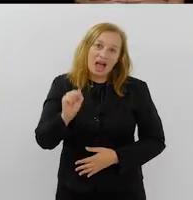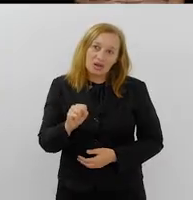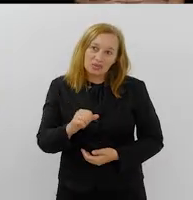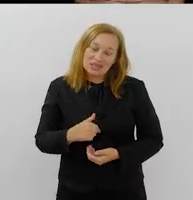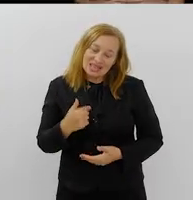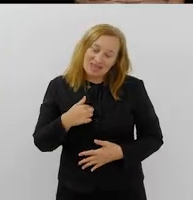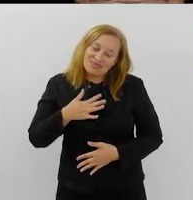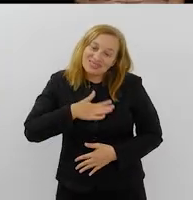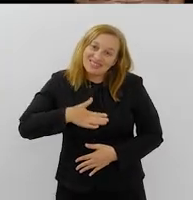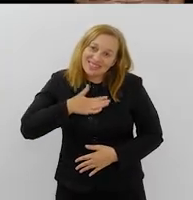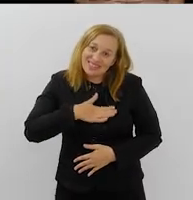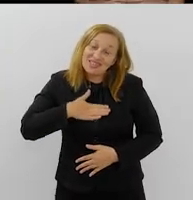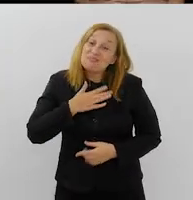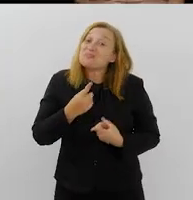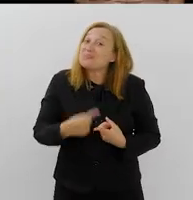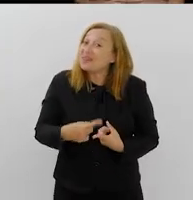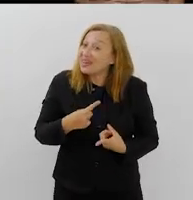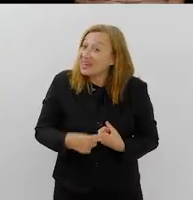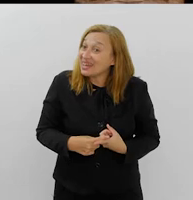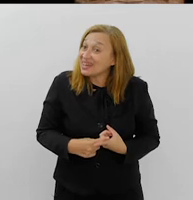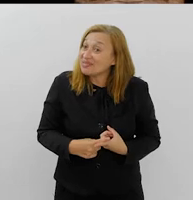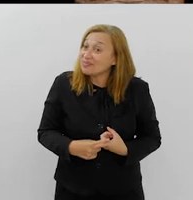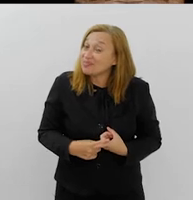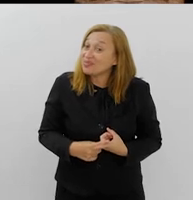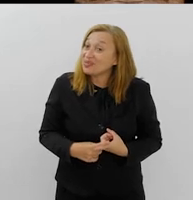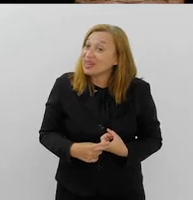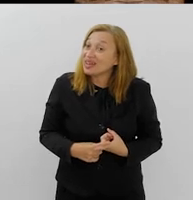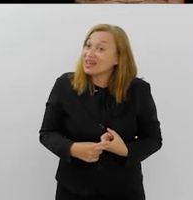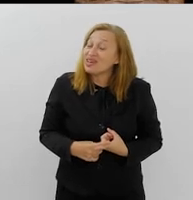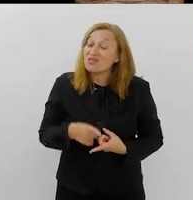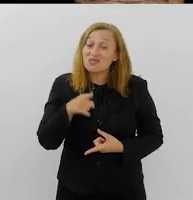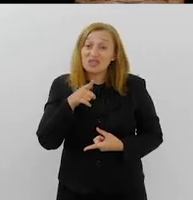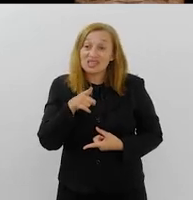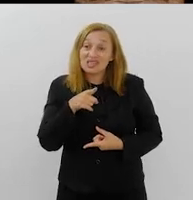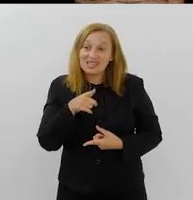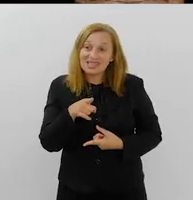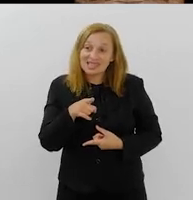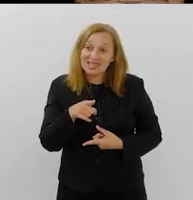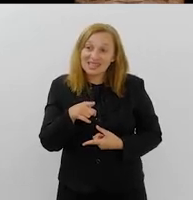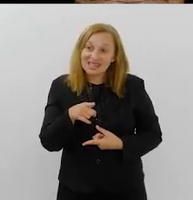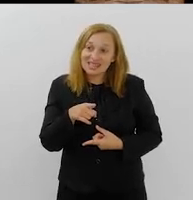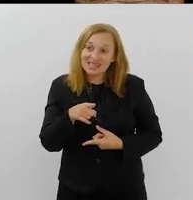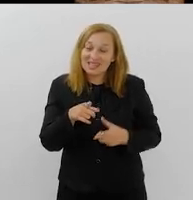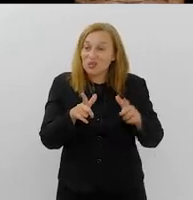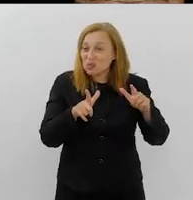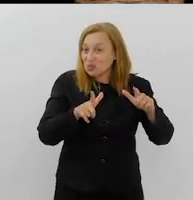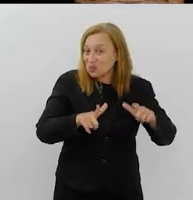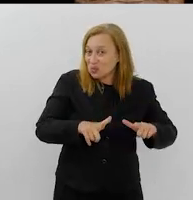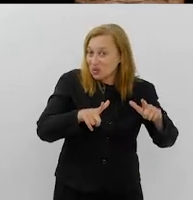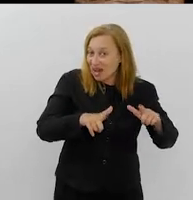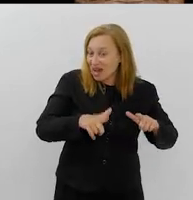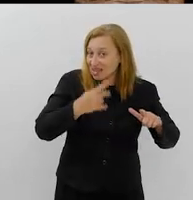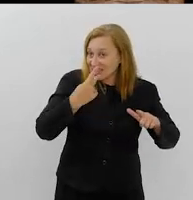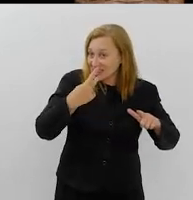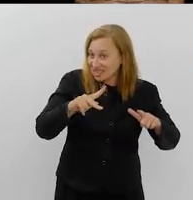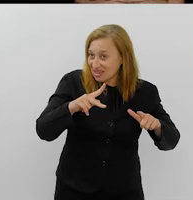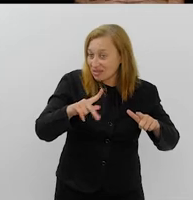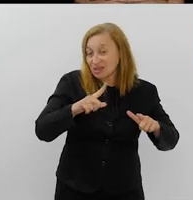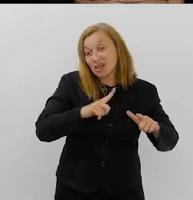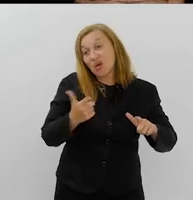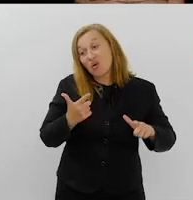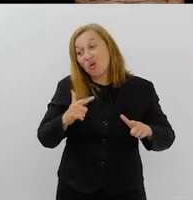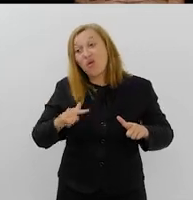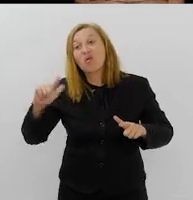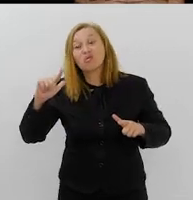Olha, Marcos, eu gostei muito porque você, além de ter o teu espaço,